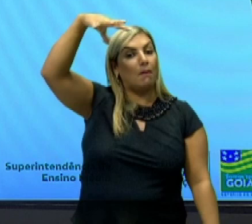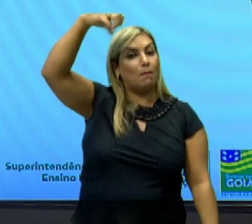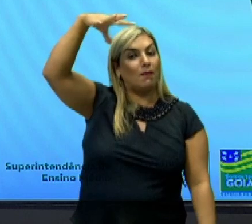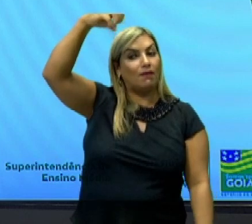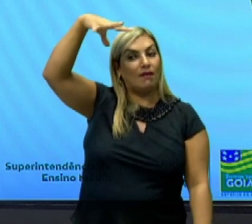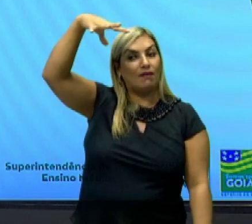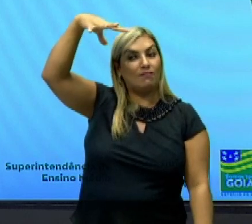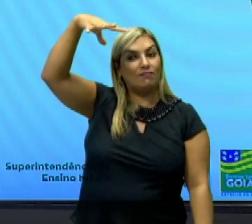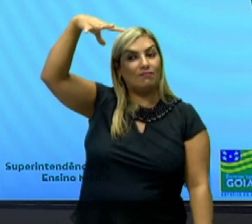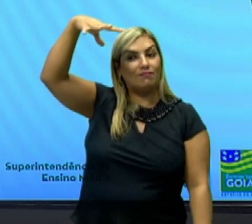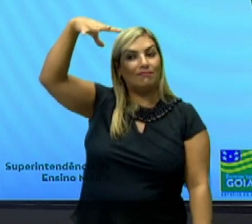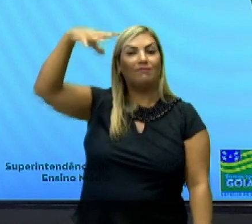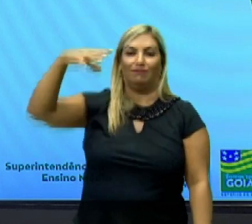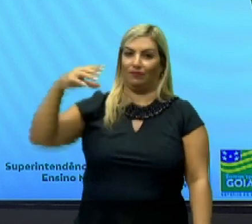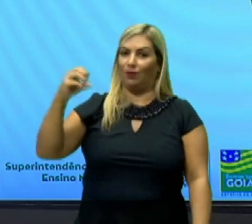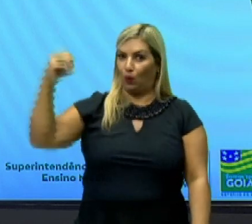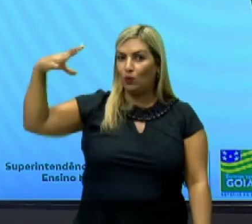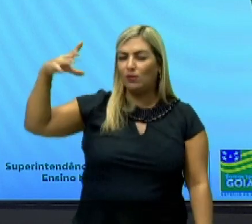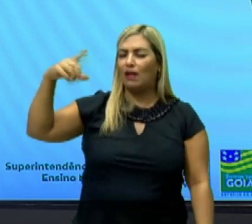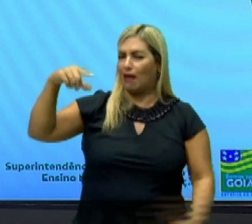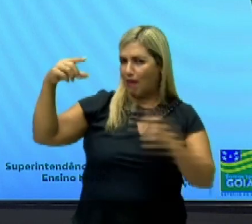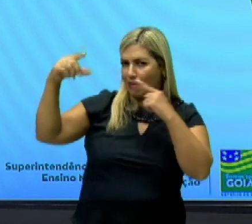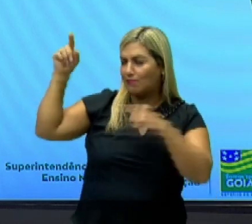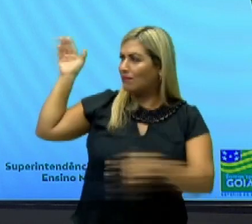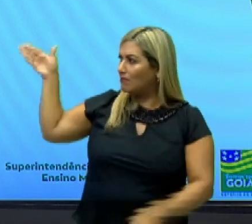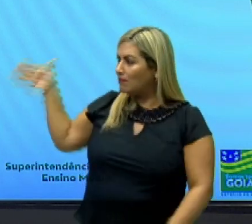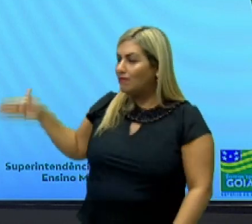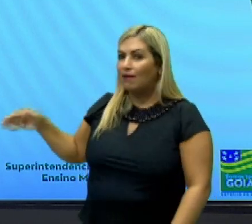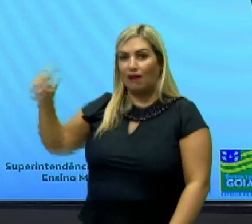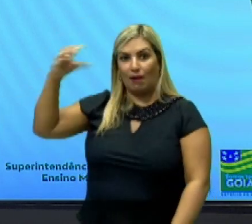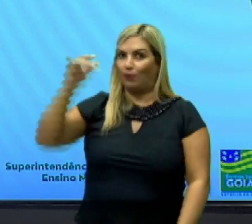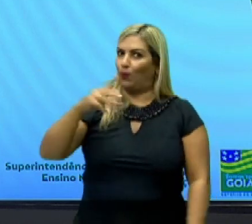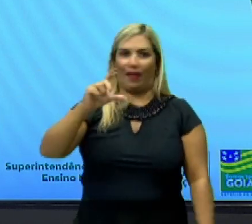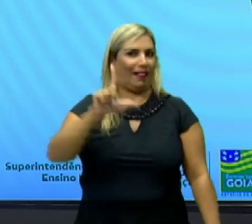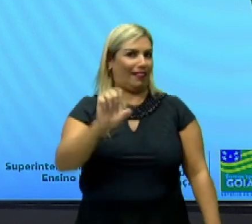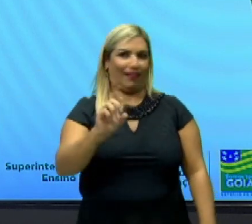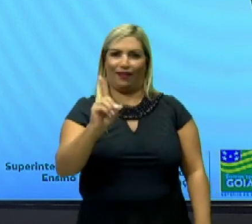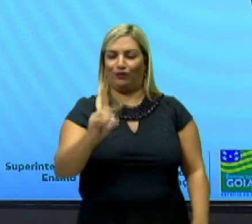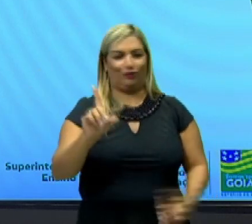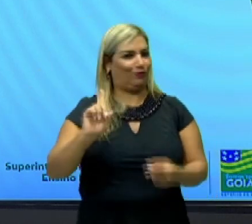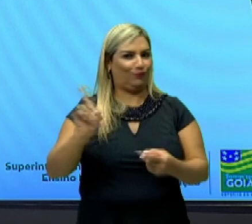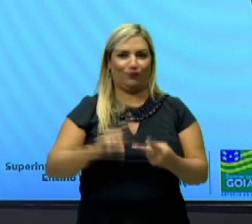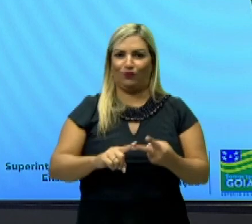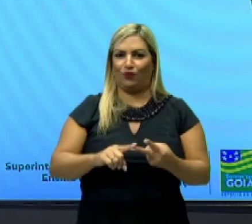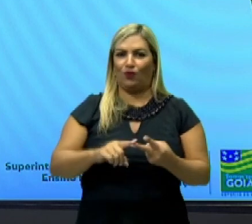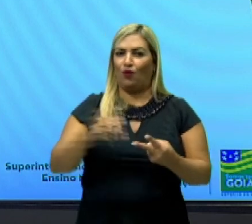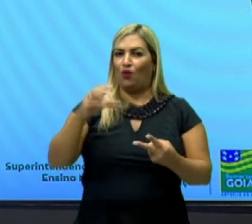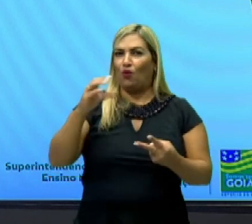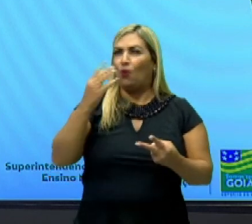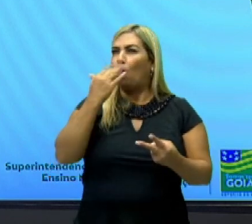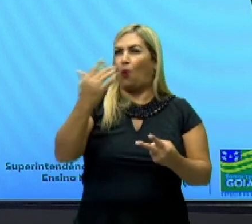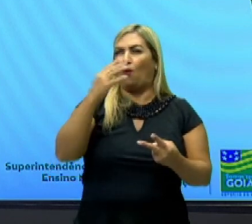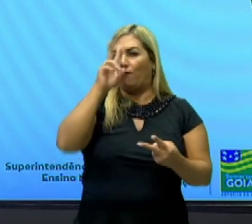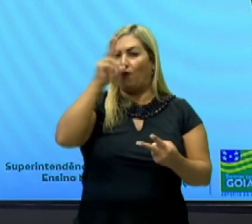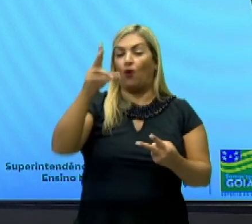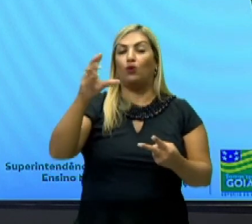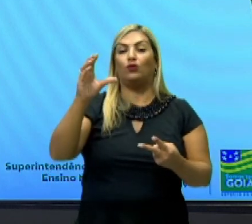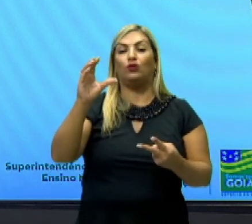tá certo? Só que essas lâmpadas não é a lâmpada de LED, nem é a lâmpada fluorescente, é aquela